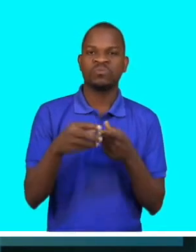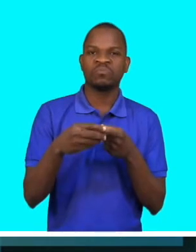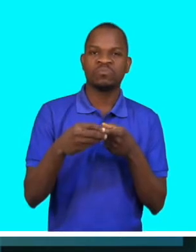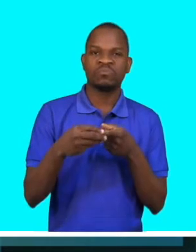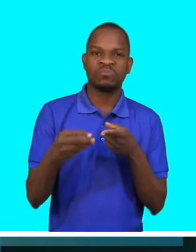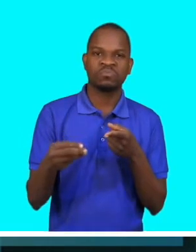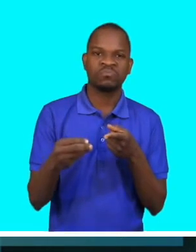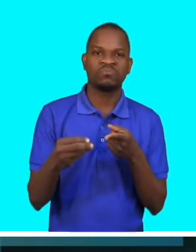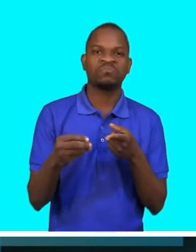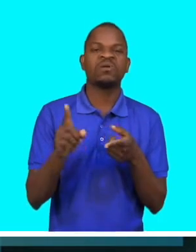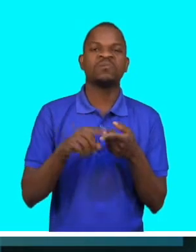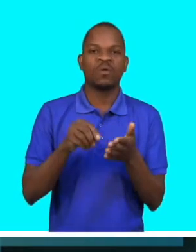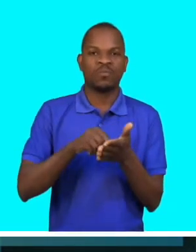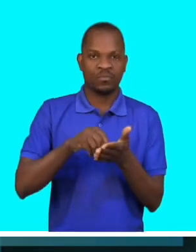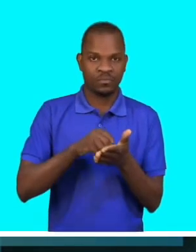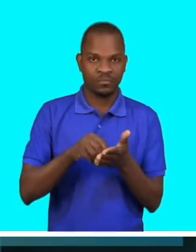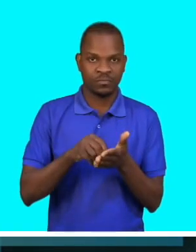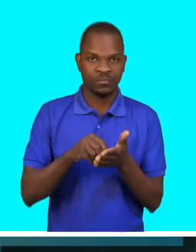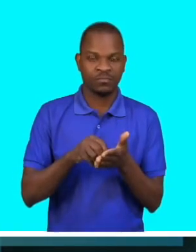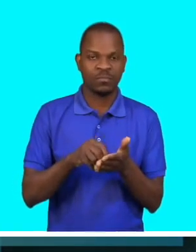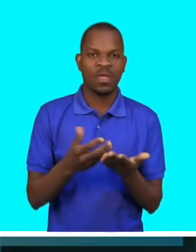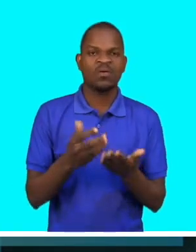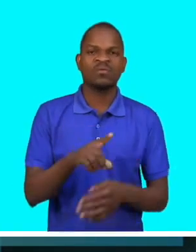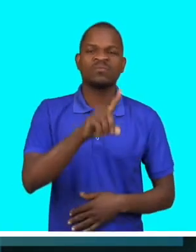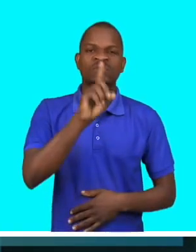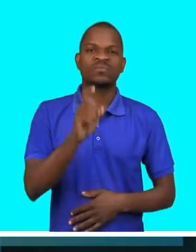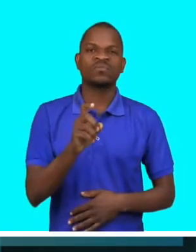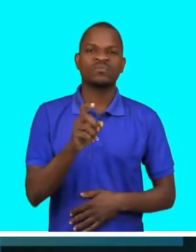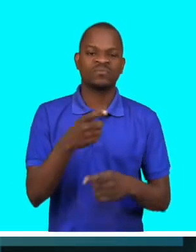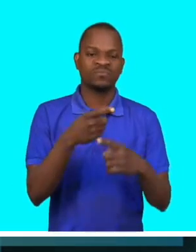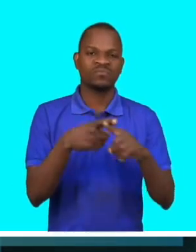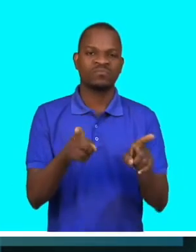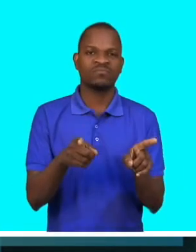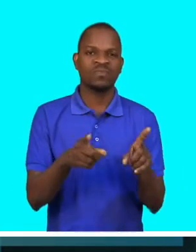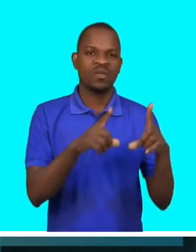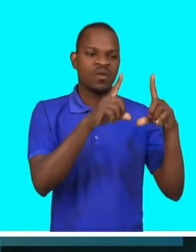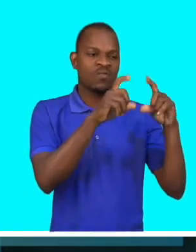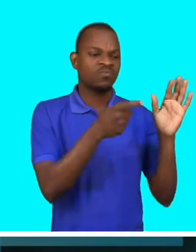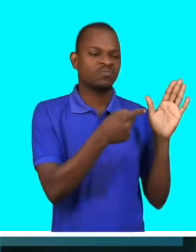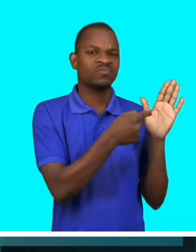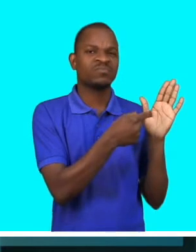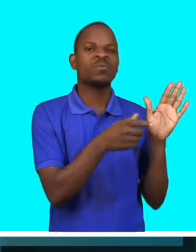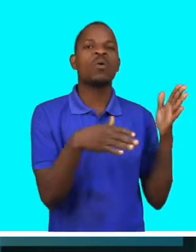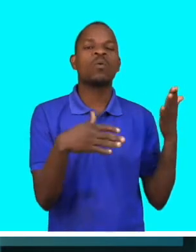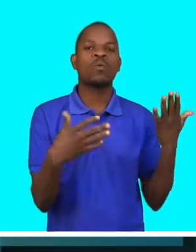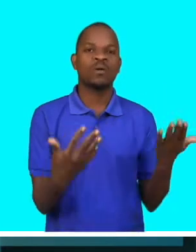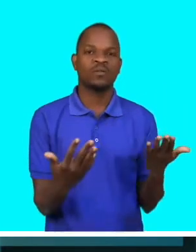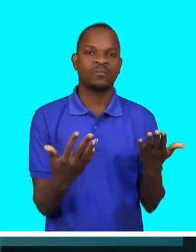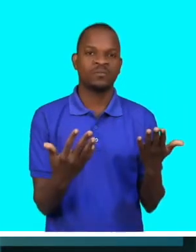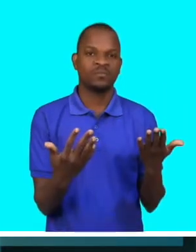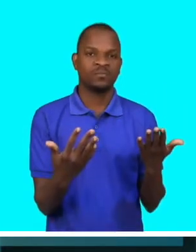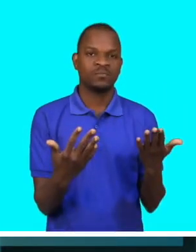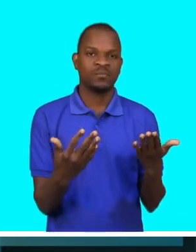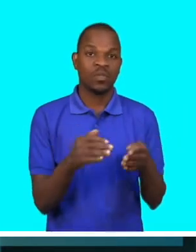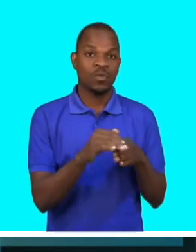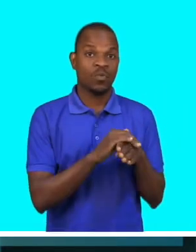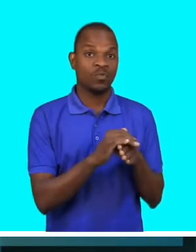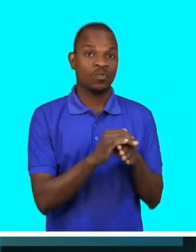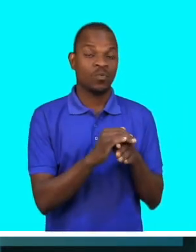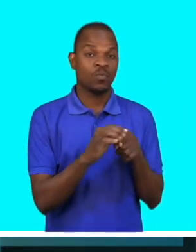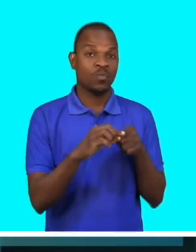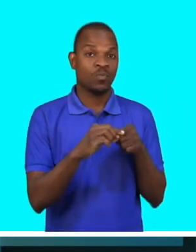e borracha. E qual a diferença dessa fotografia desde Mohamed Salah? Do Mohamed Salah. Ele usou